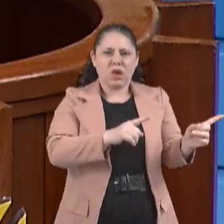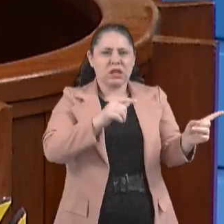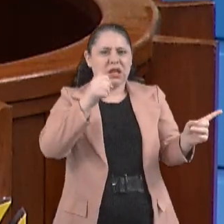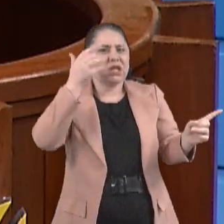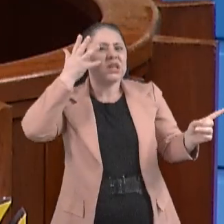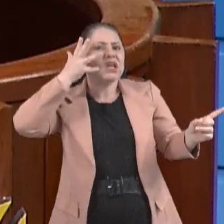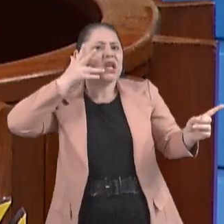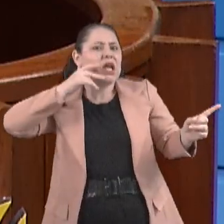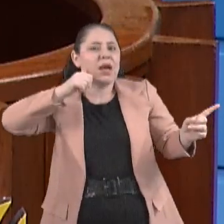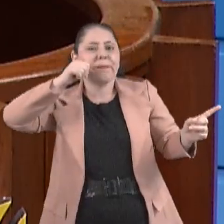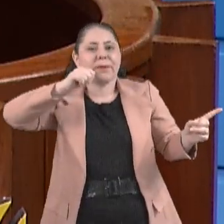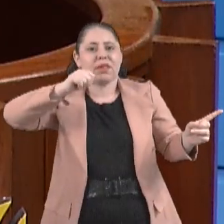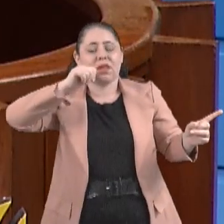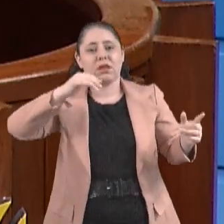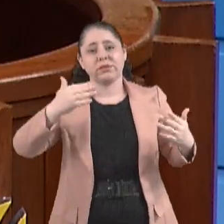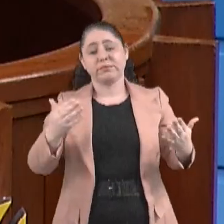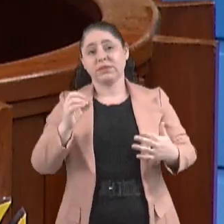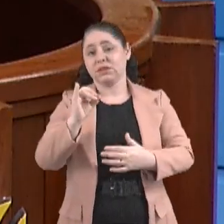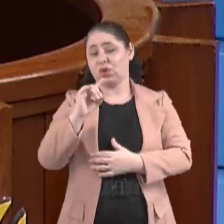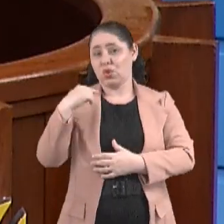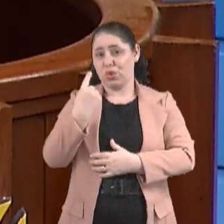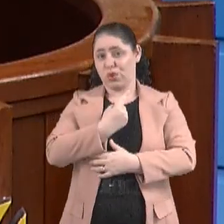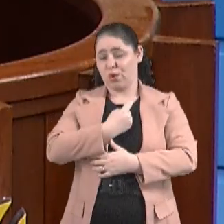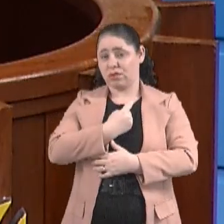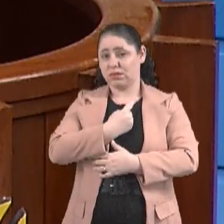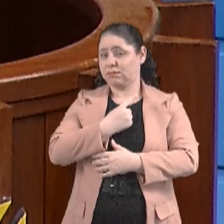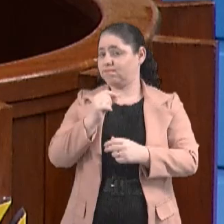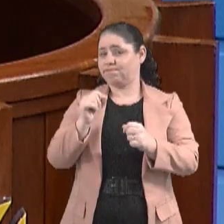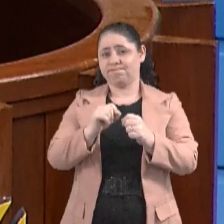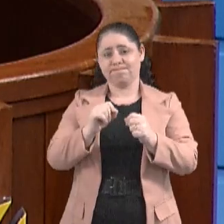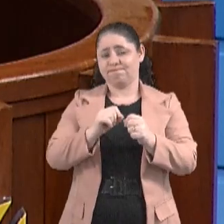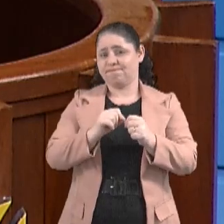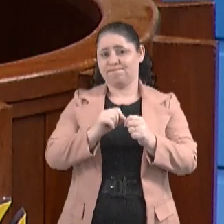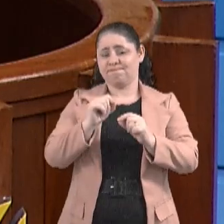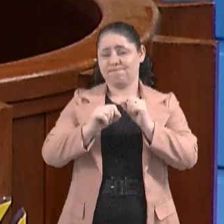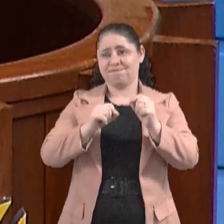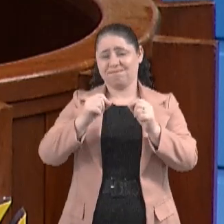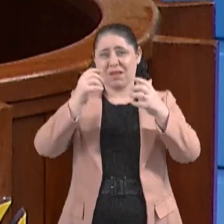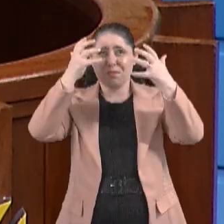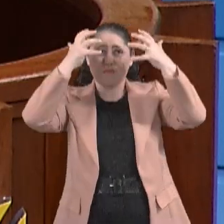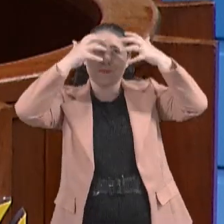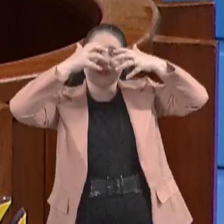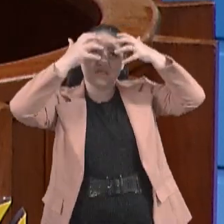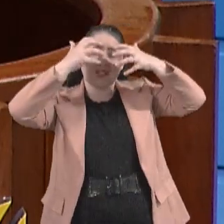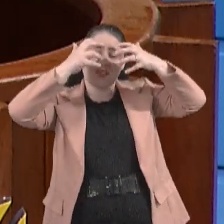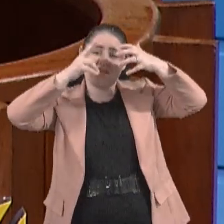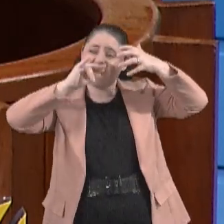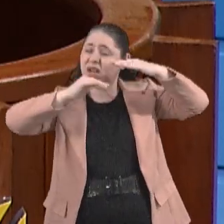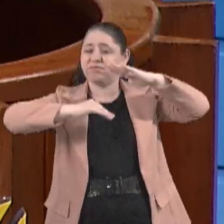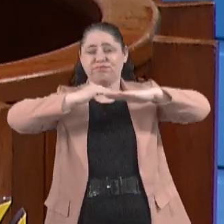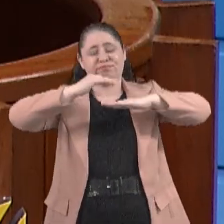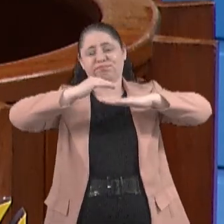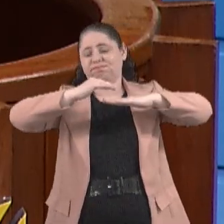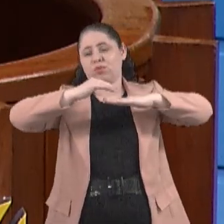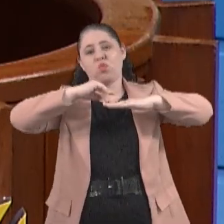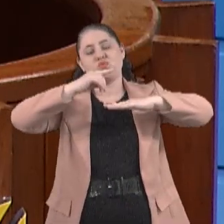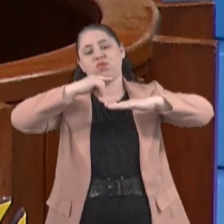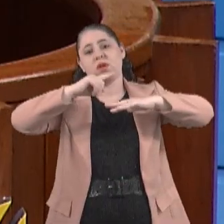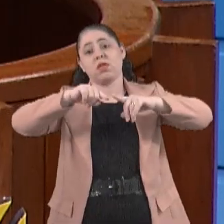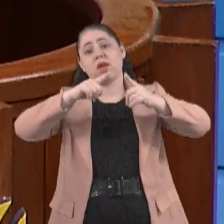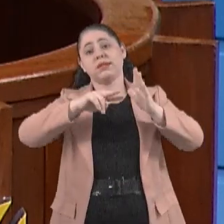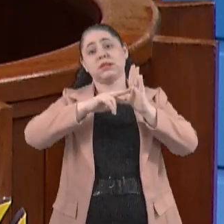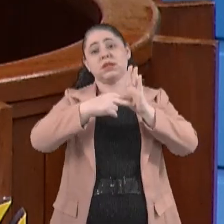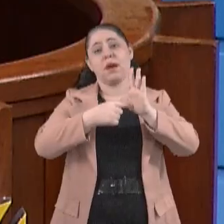as crianças. Se nós não fizermos esse processo de reflexão, nós não vamos avançar. E, nesse sentido,